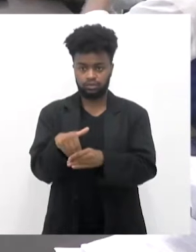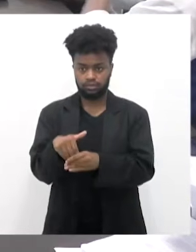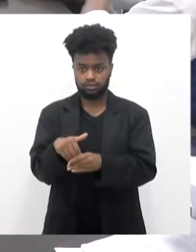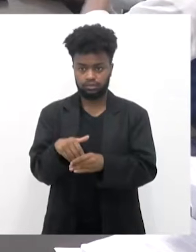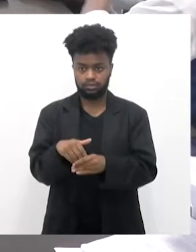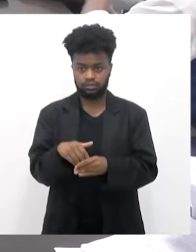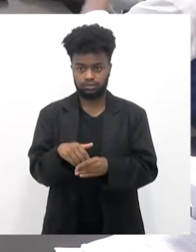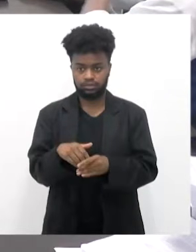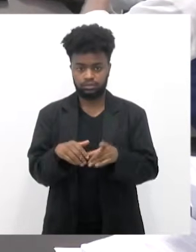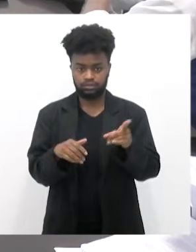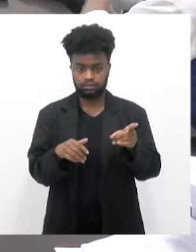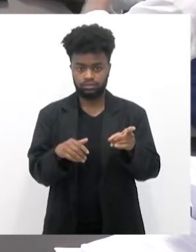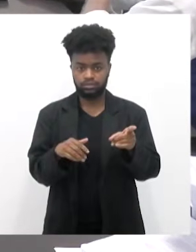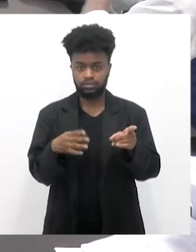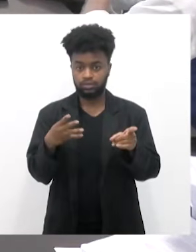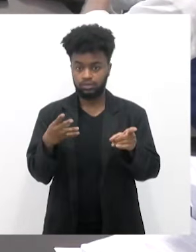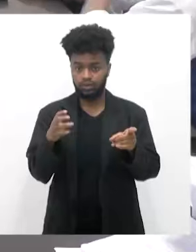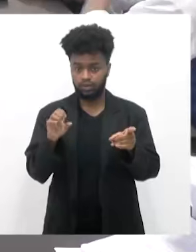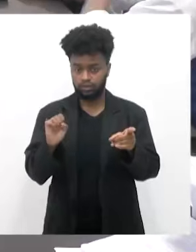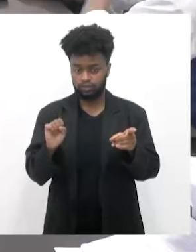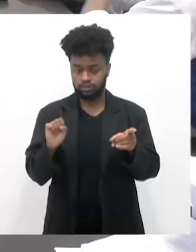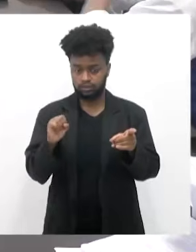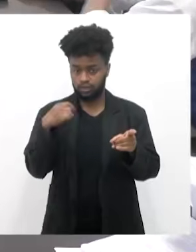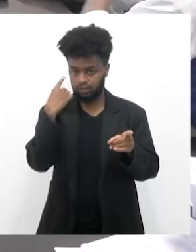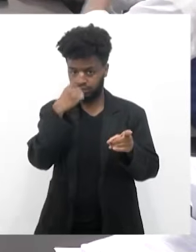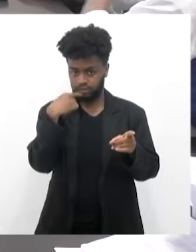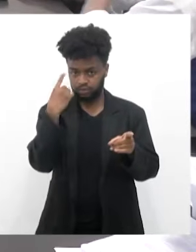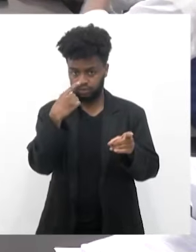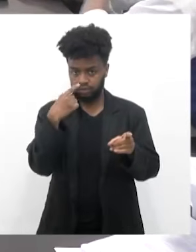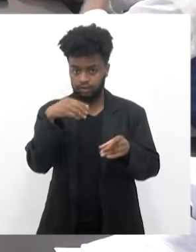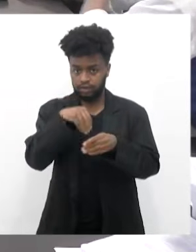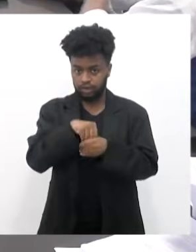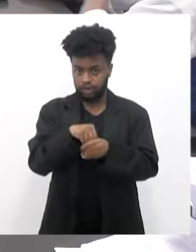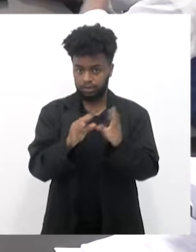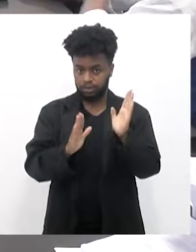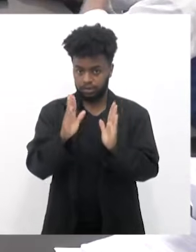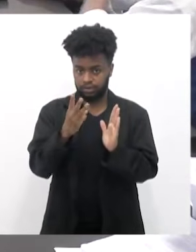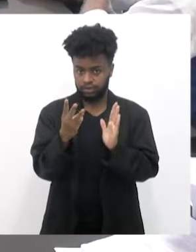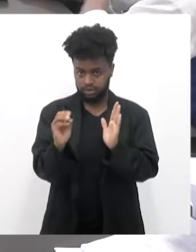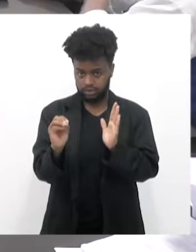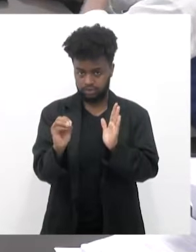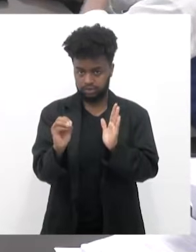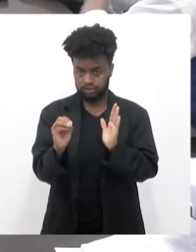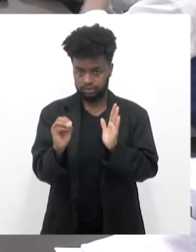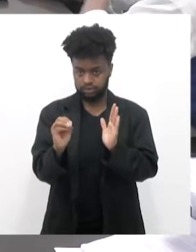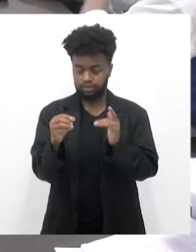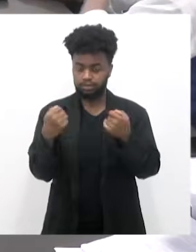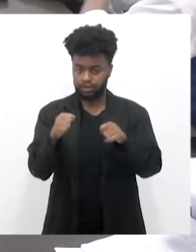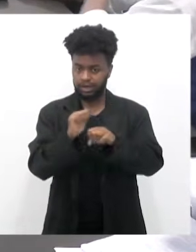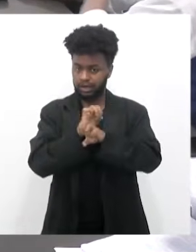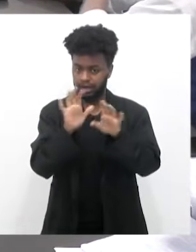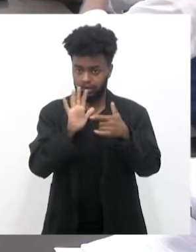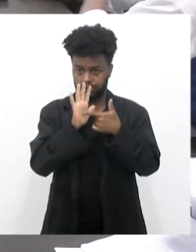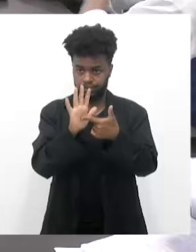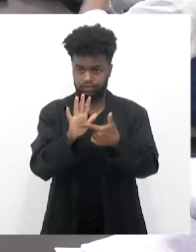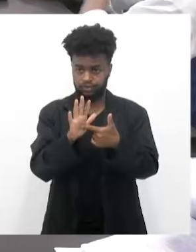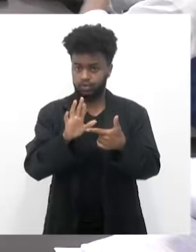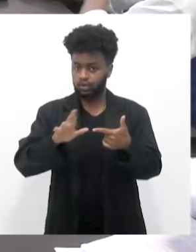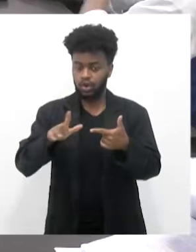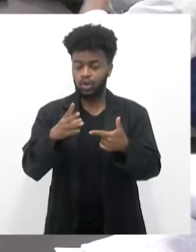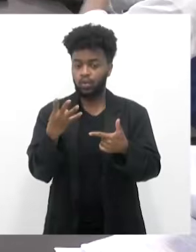questão. Deputado Os Paulo. 48 horas estão dentro dos 30. Dentro dos 30. Isso tem que Dentro dos ficar 30, claro. dentro dos 30. Não